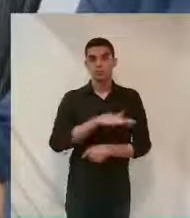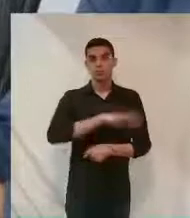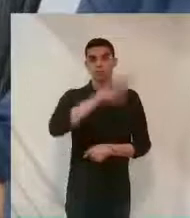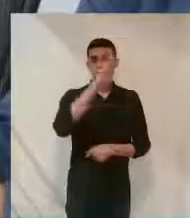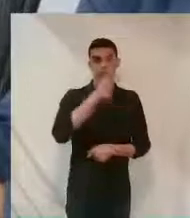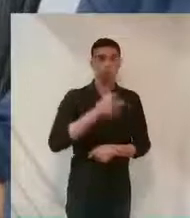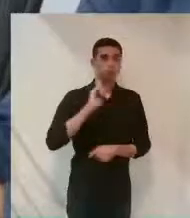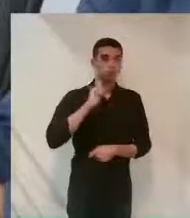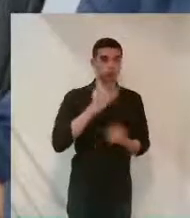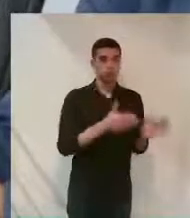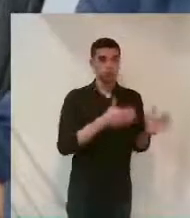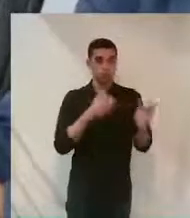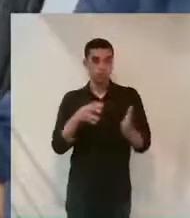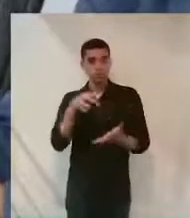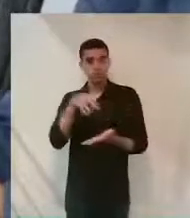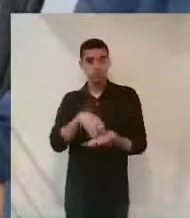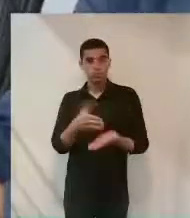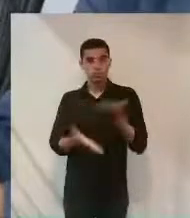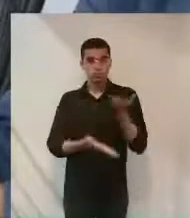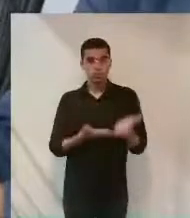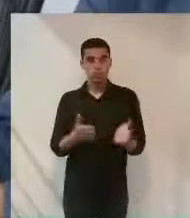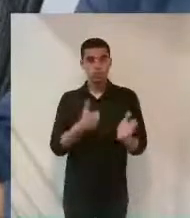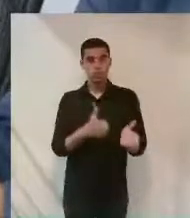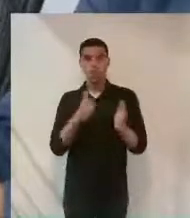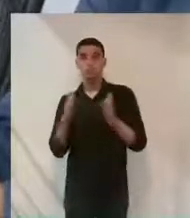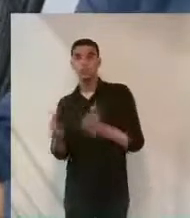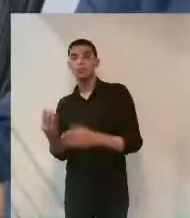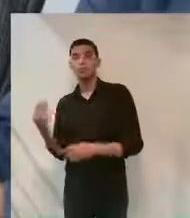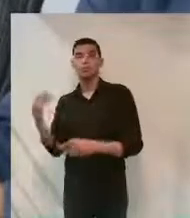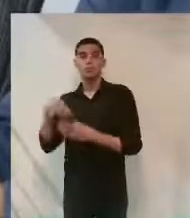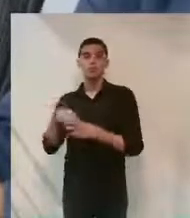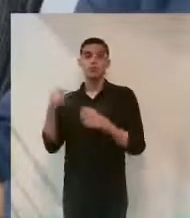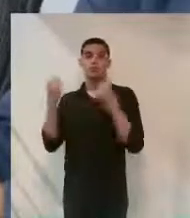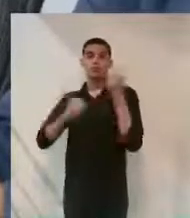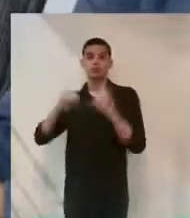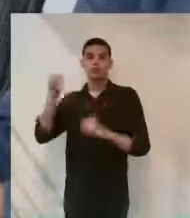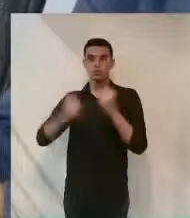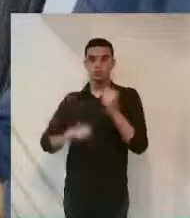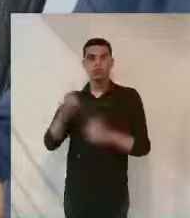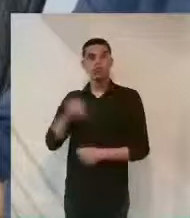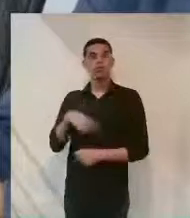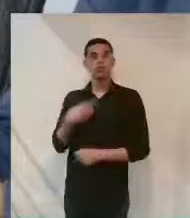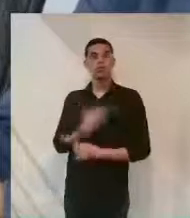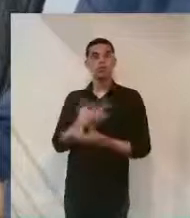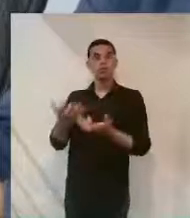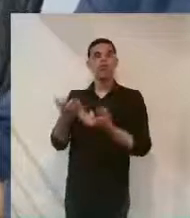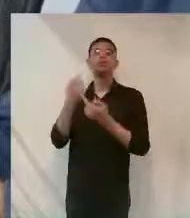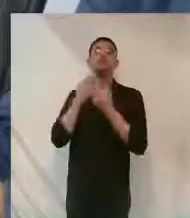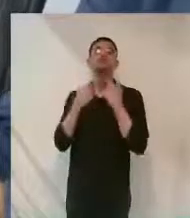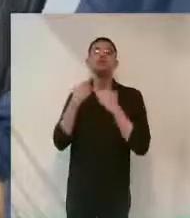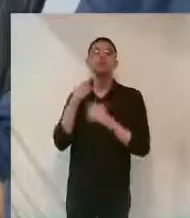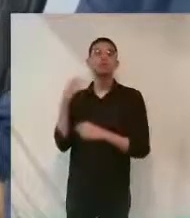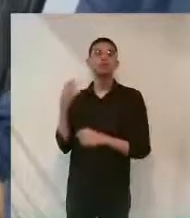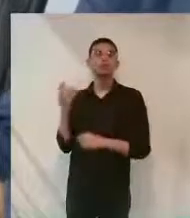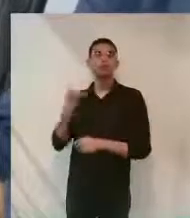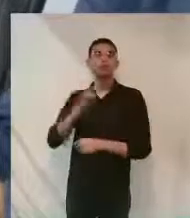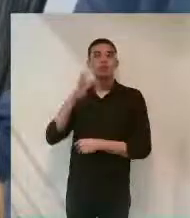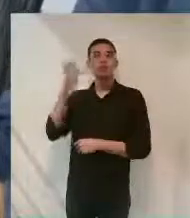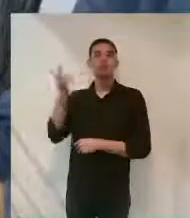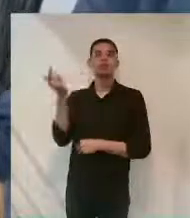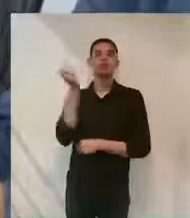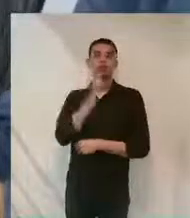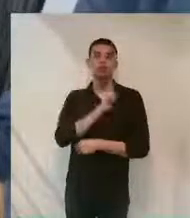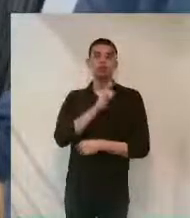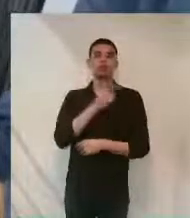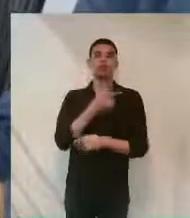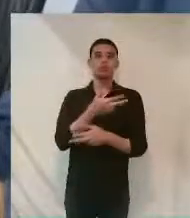patamar de reinserção dos materiais do ciclo produtivo. Esse é o patamar que a gente quer chegar. A gente vai chegar um dia, eu acho que